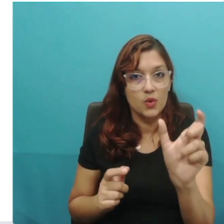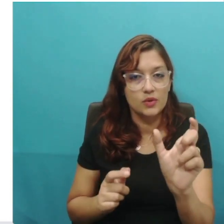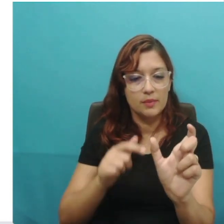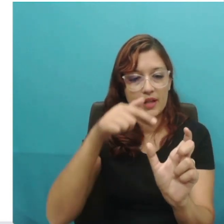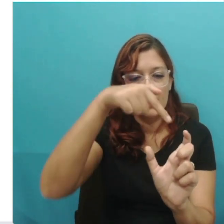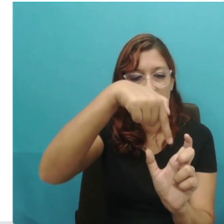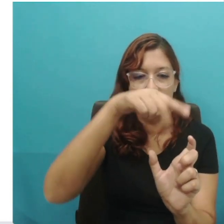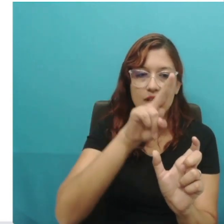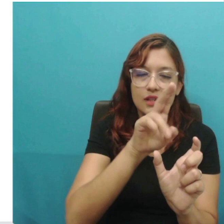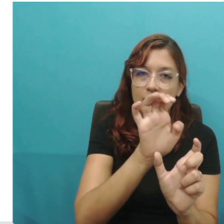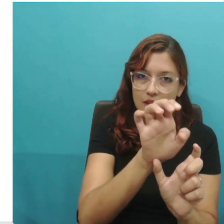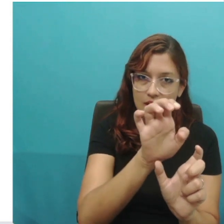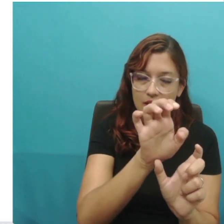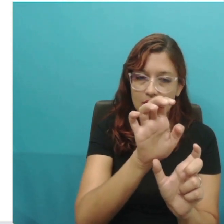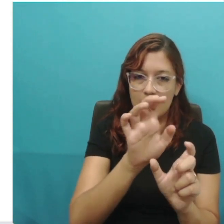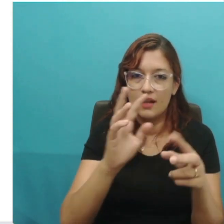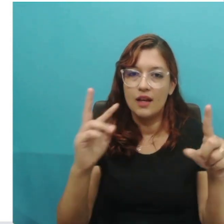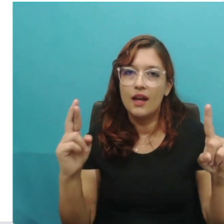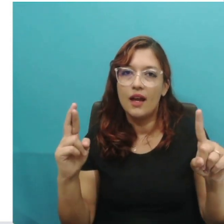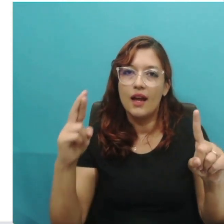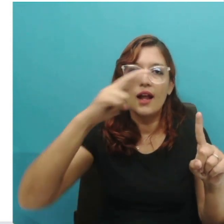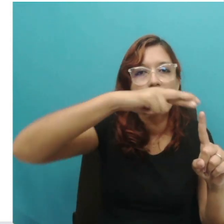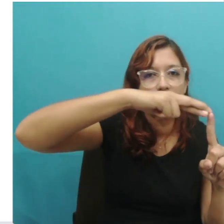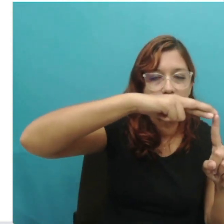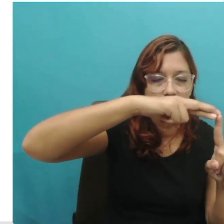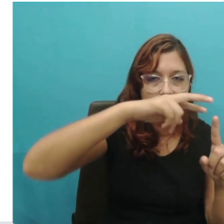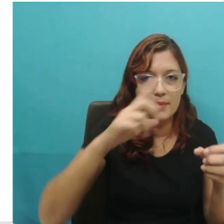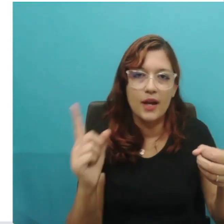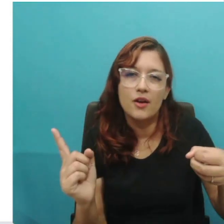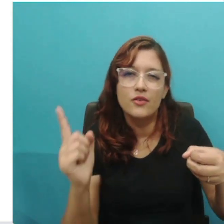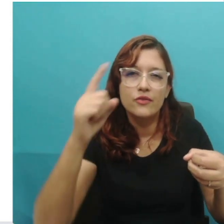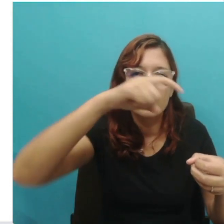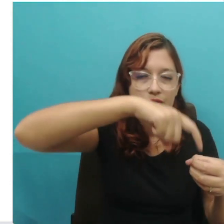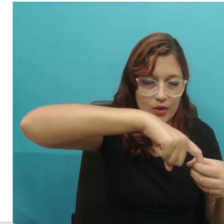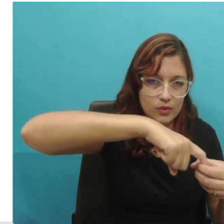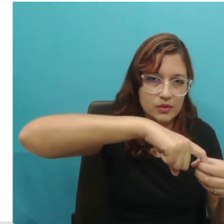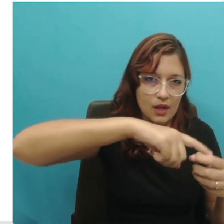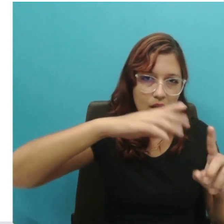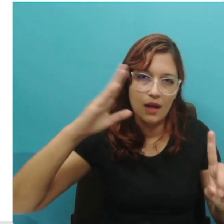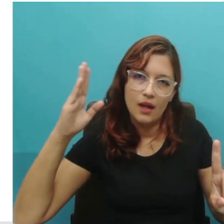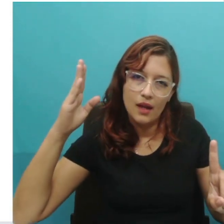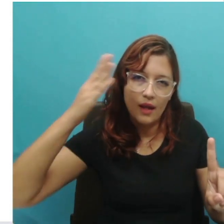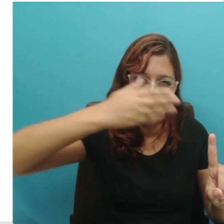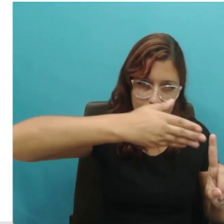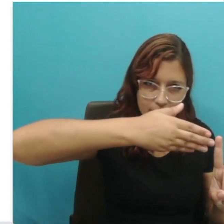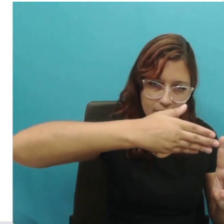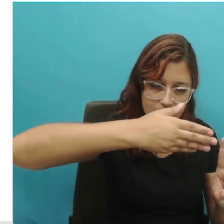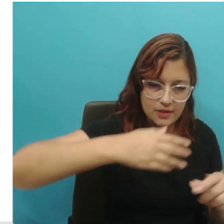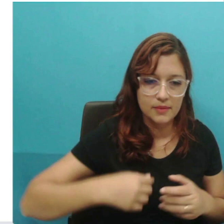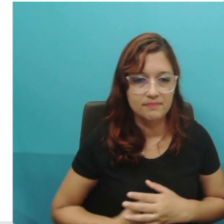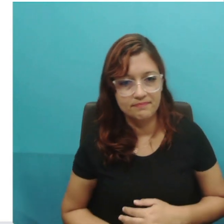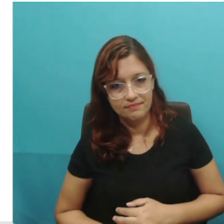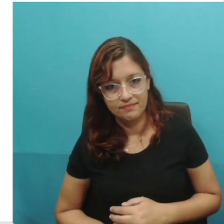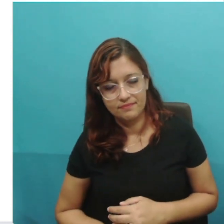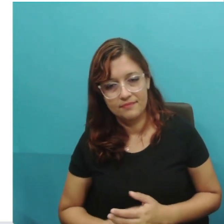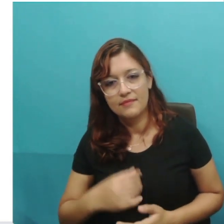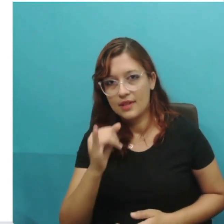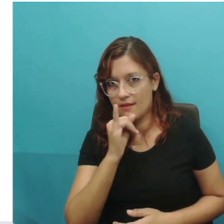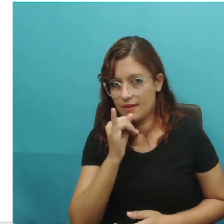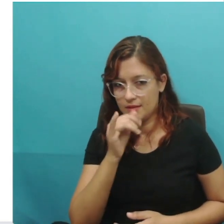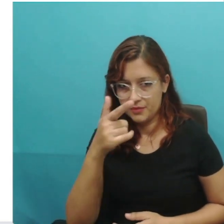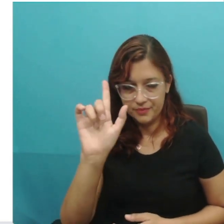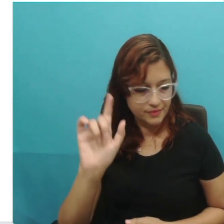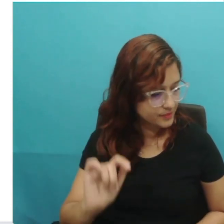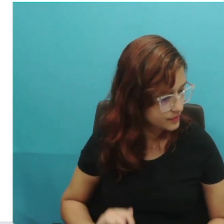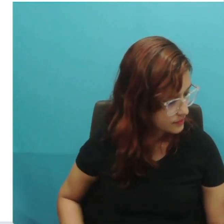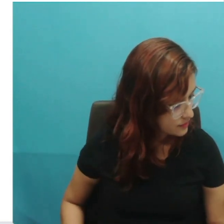A menina que vi era muito linda. Então, o pronome relativo que está retomando o